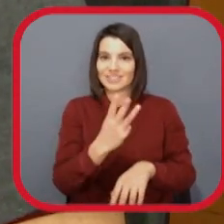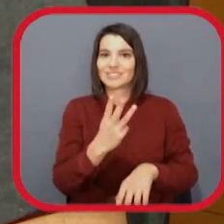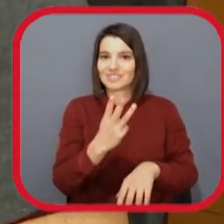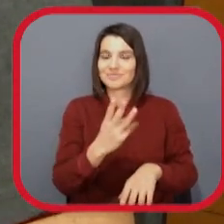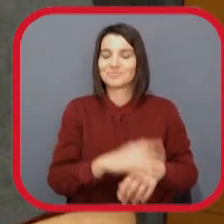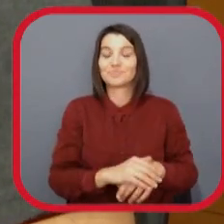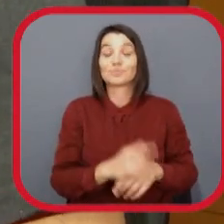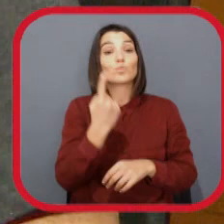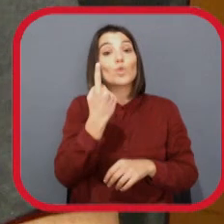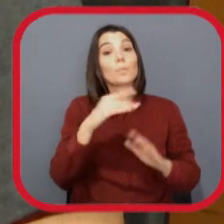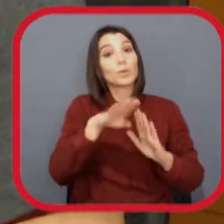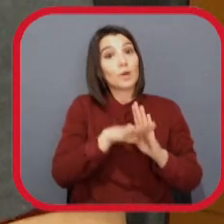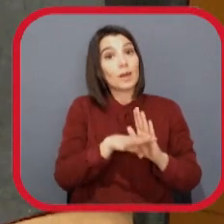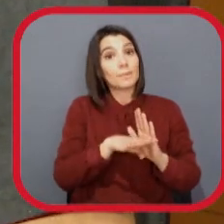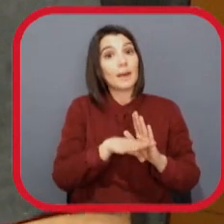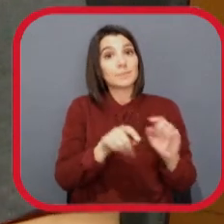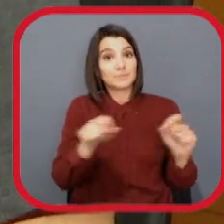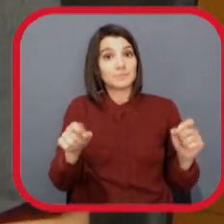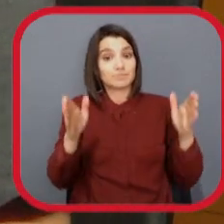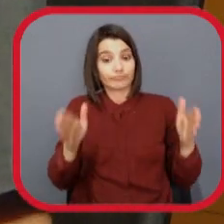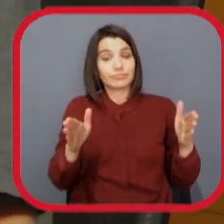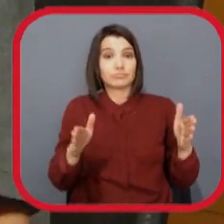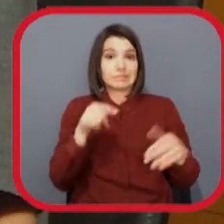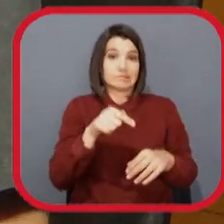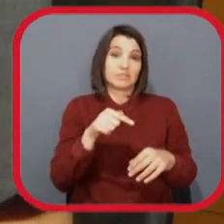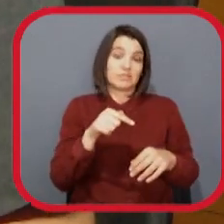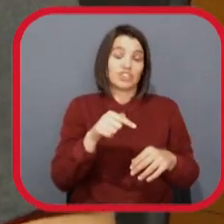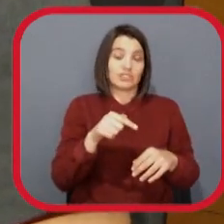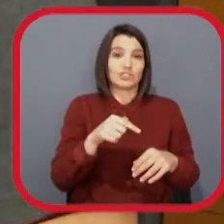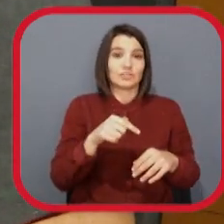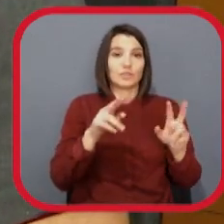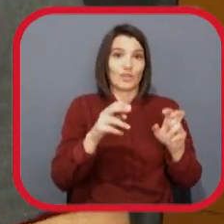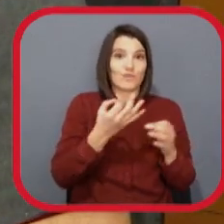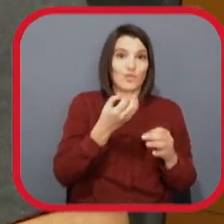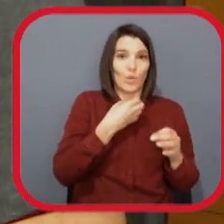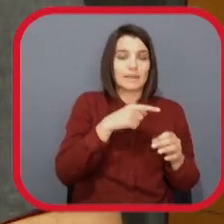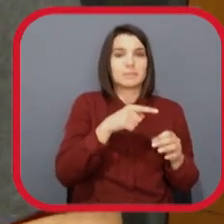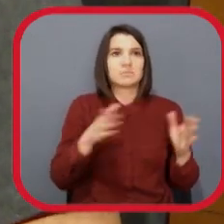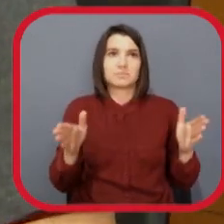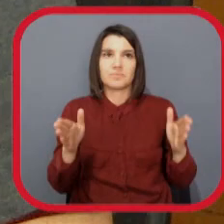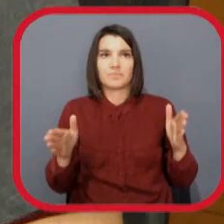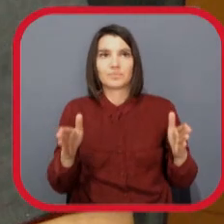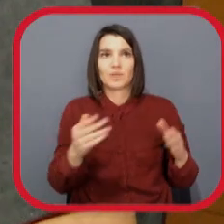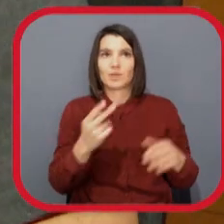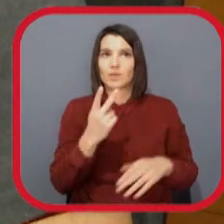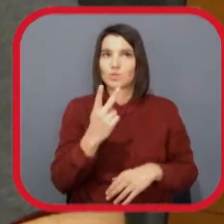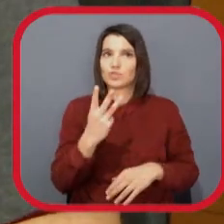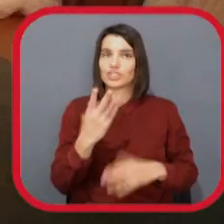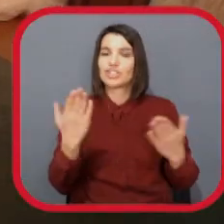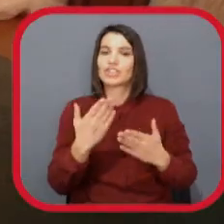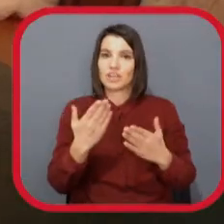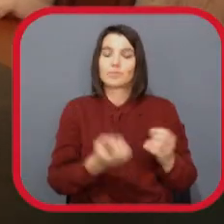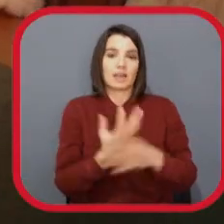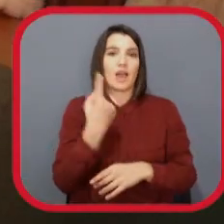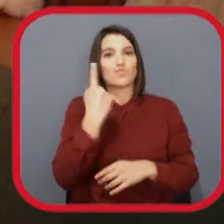Um episódio, no caso aqui do Conta-me, demoramos para ir 2, 3 dias a fazer um